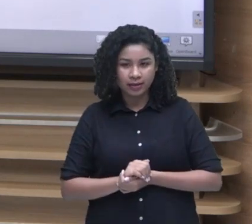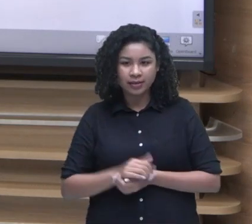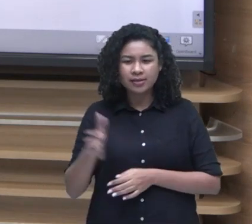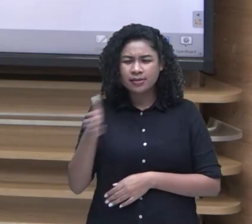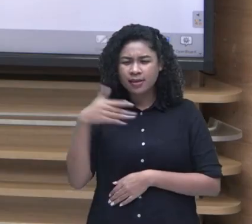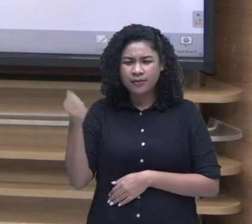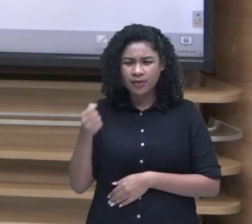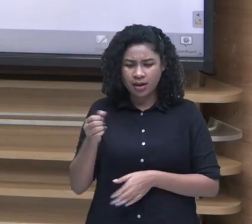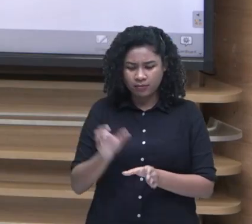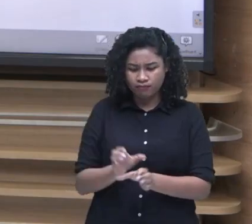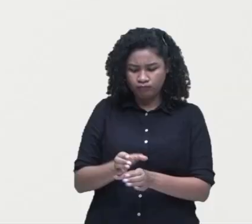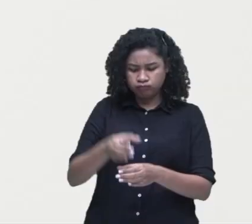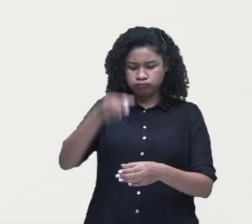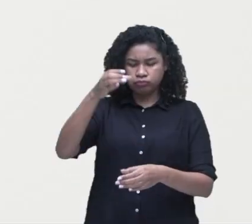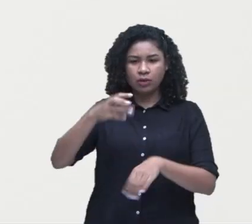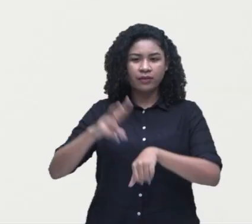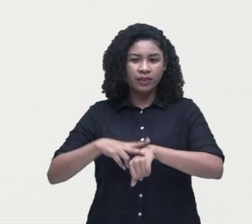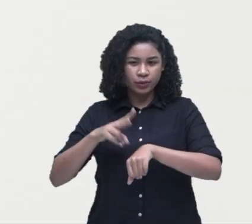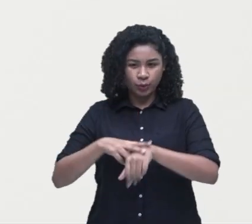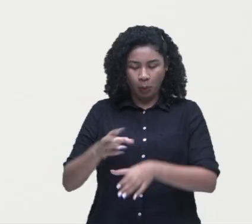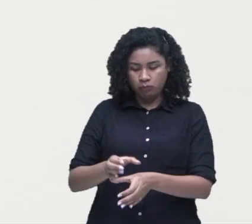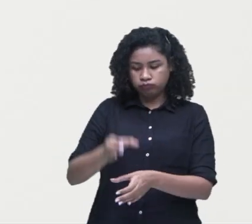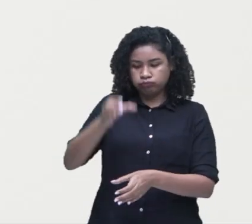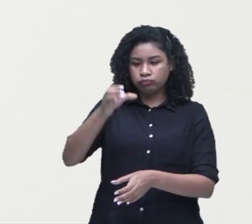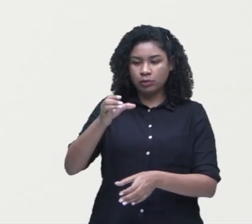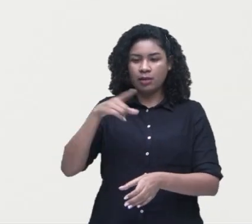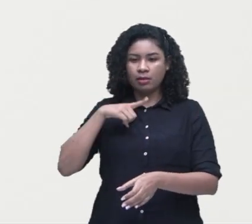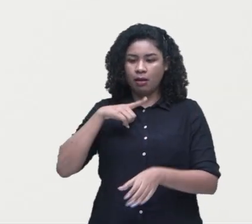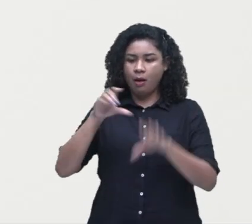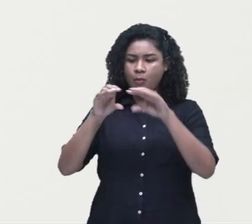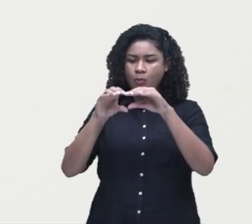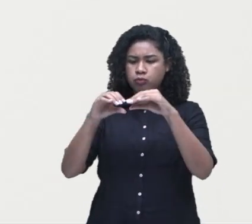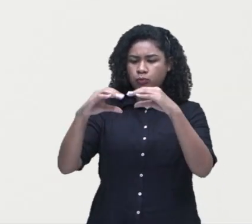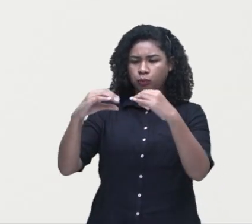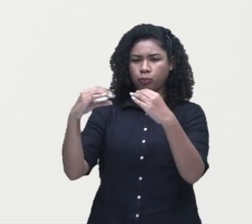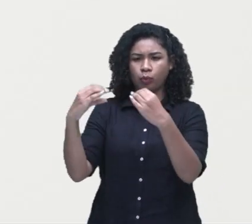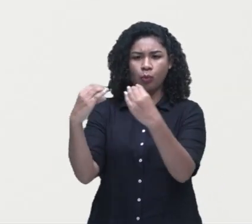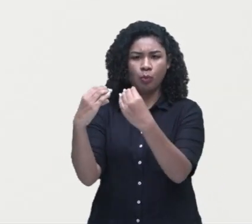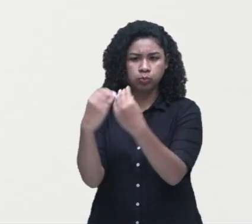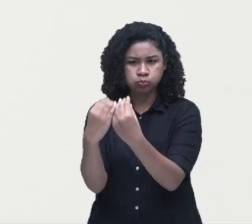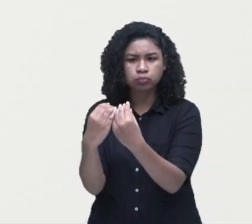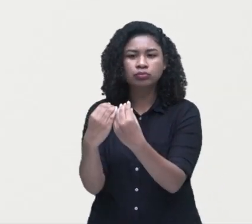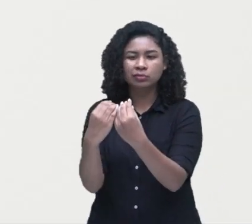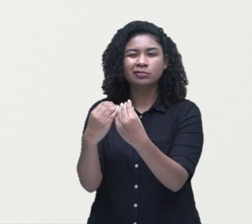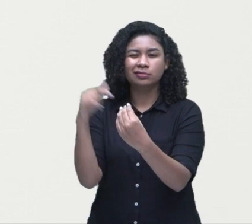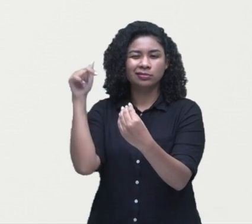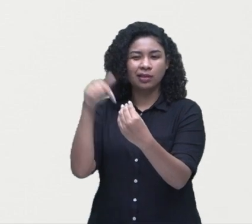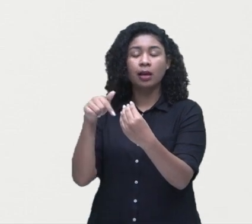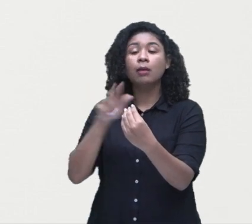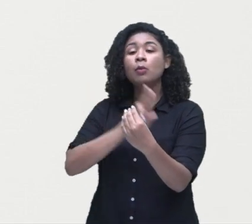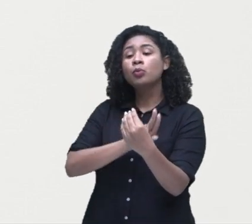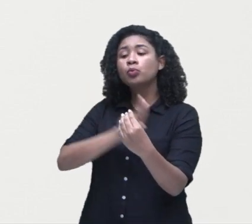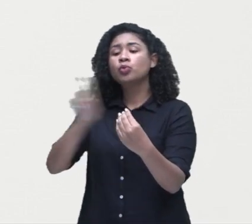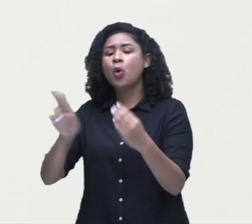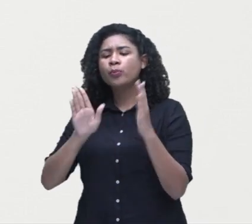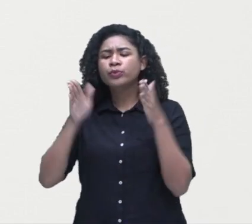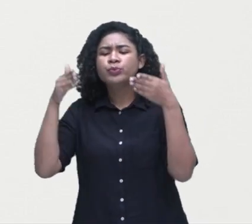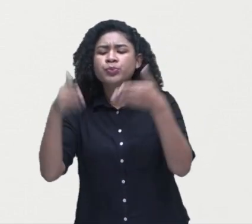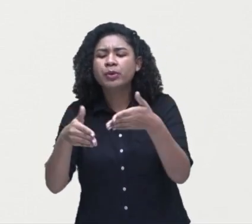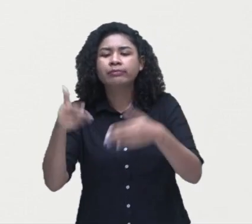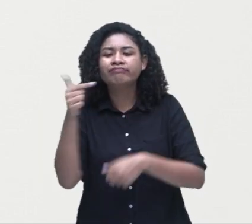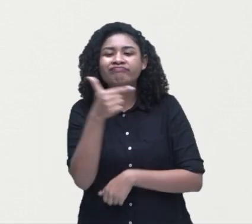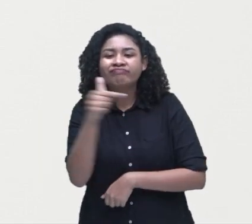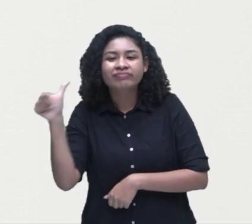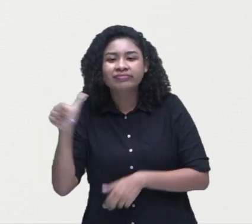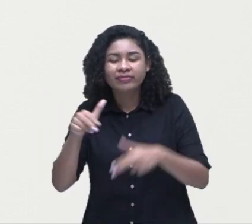né, da garrafa e tal. Muitas vezes, até por falta de um nome específico, né, para aquele objeto,